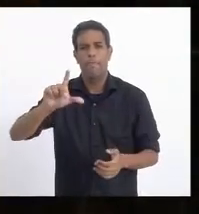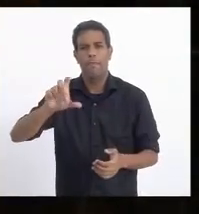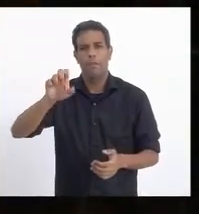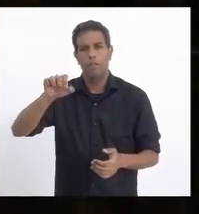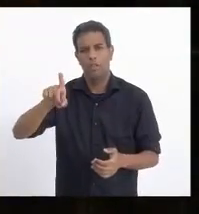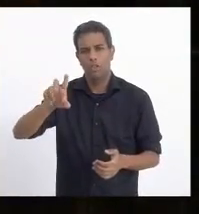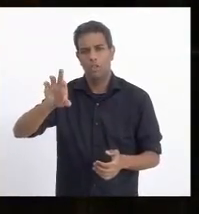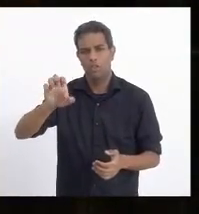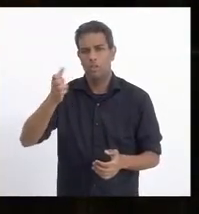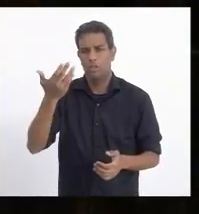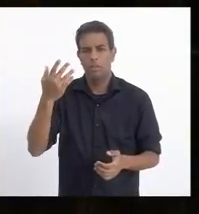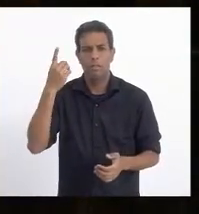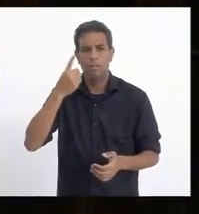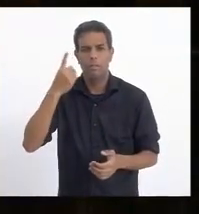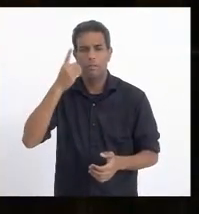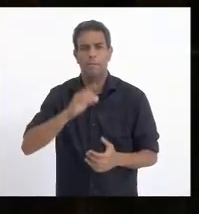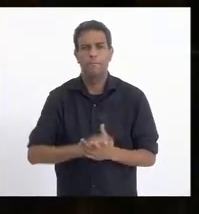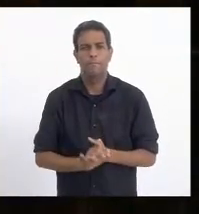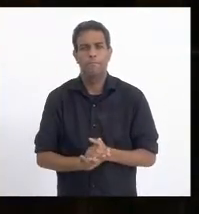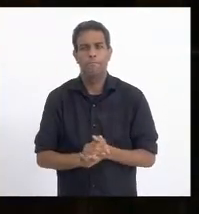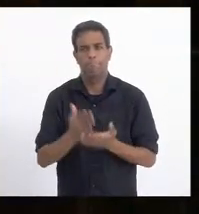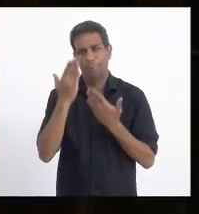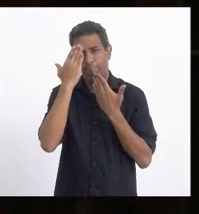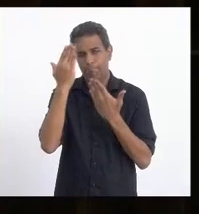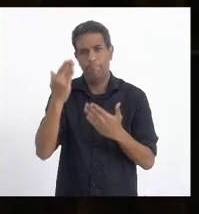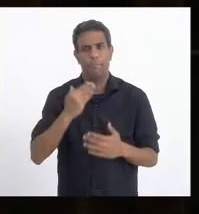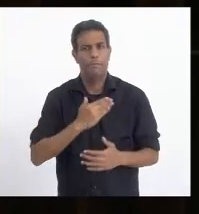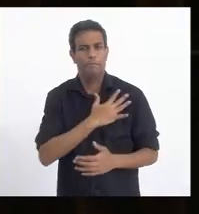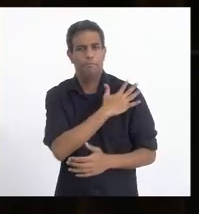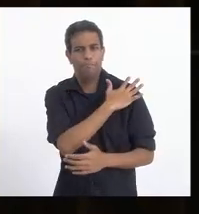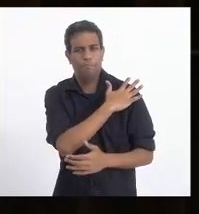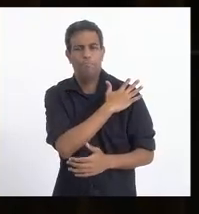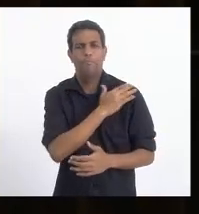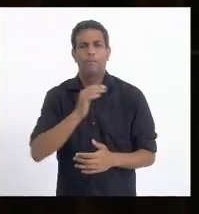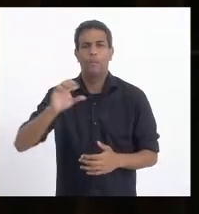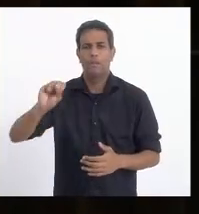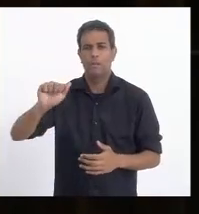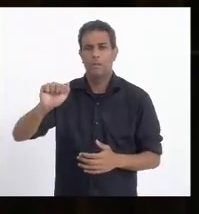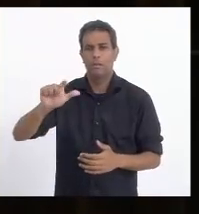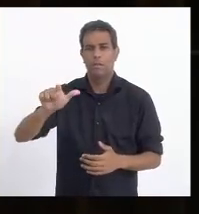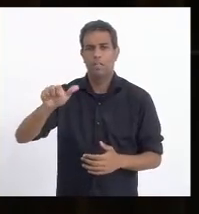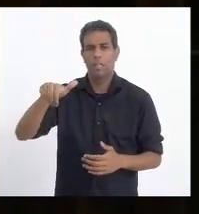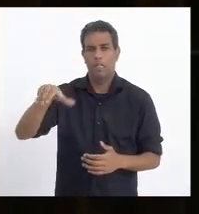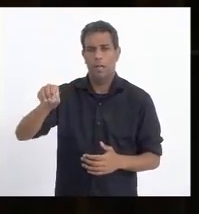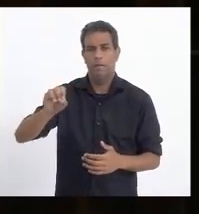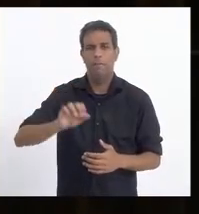e o painel Salema do freio de Deputado